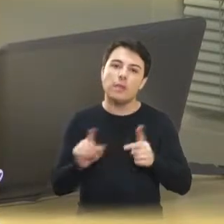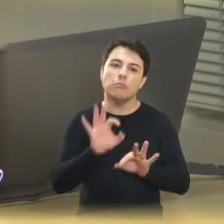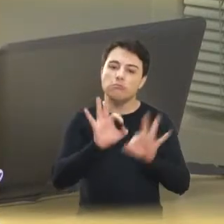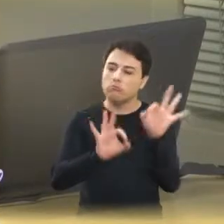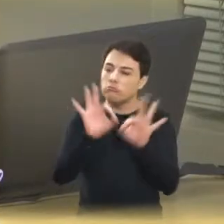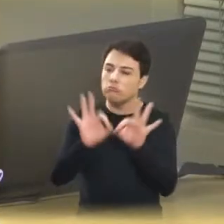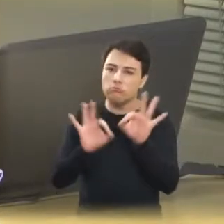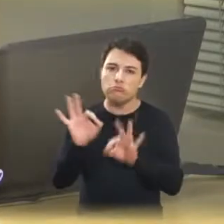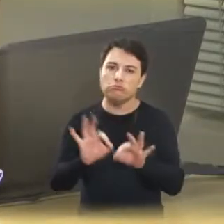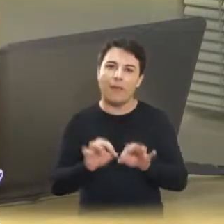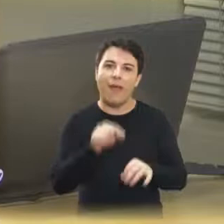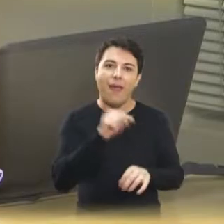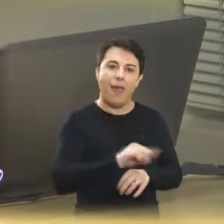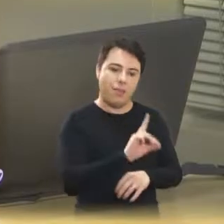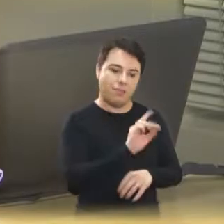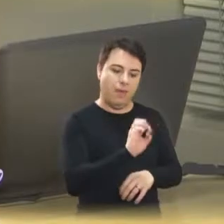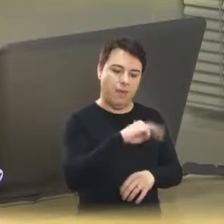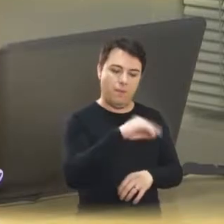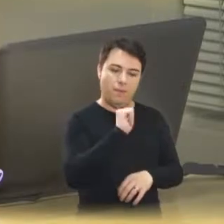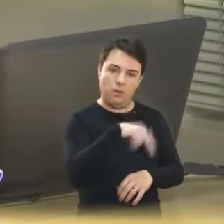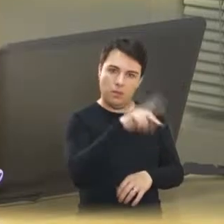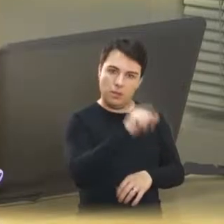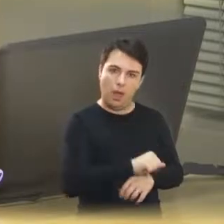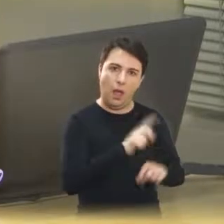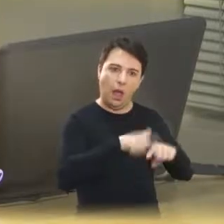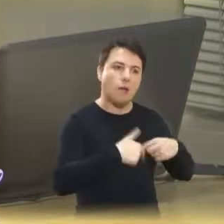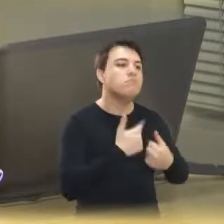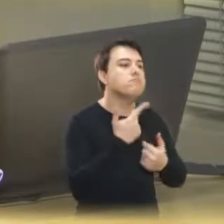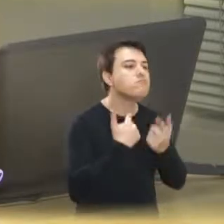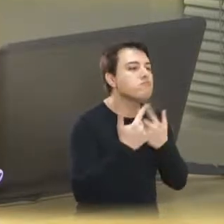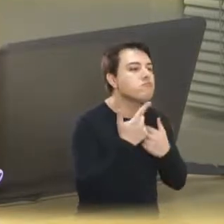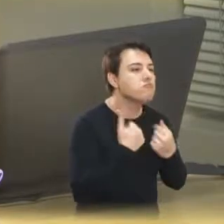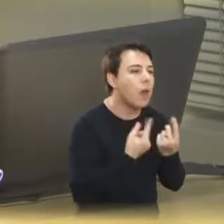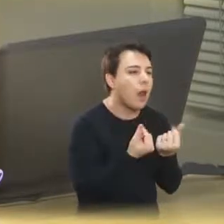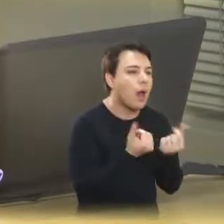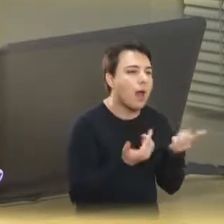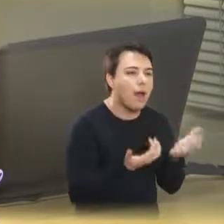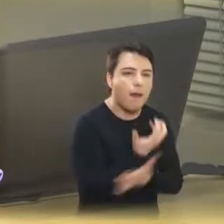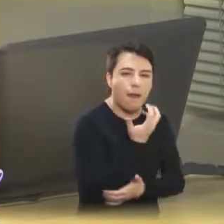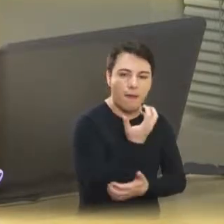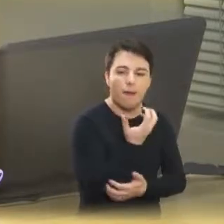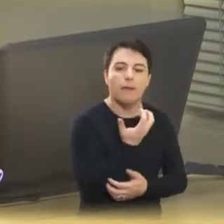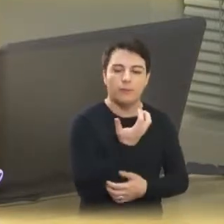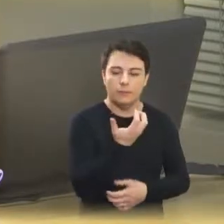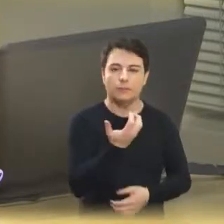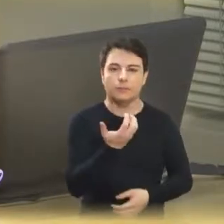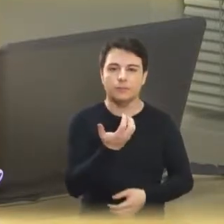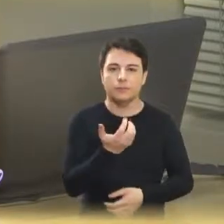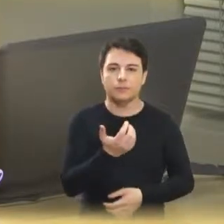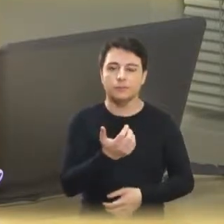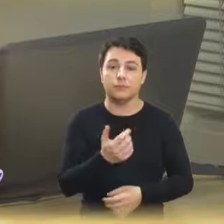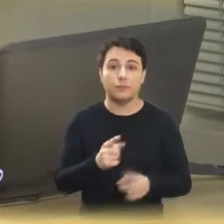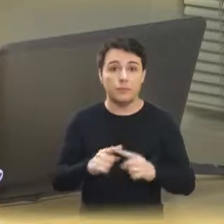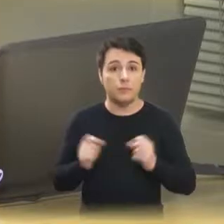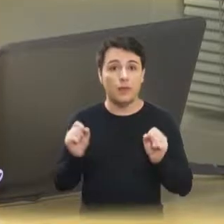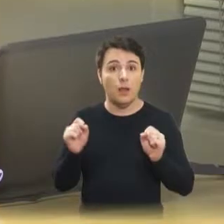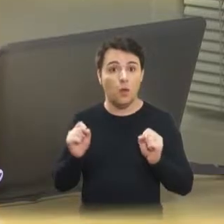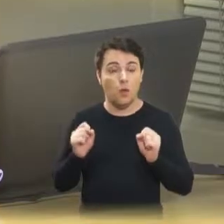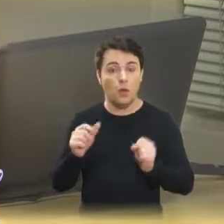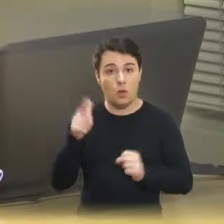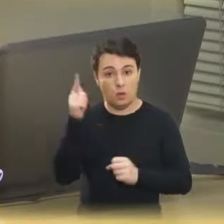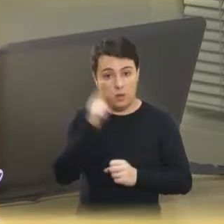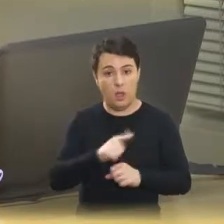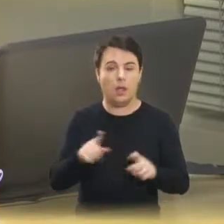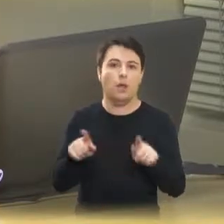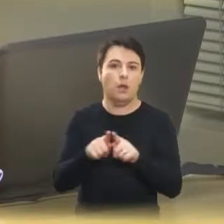Isso é demanda, é desejo da população, é patrimônio, é individual. A gente consegue aplicar instrumento